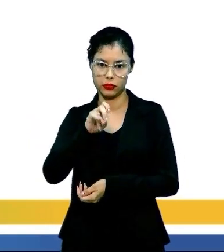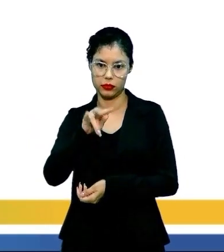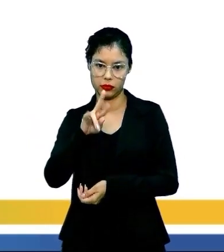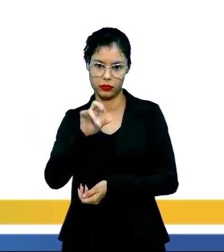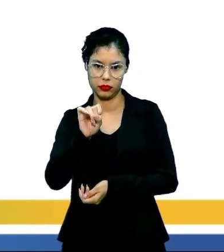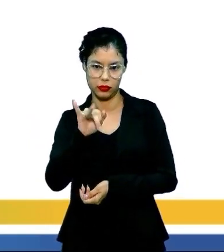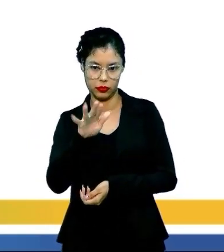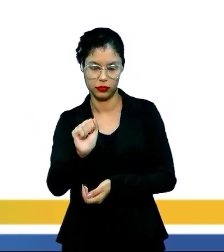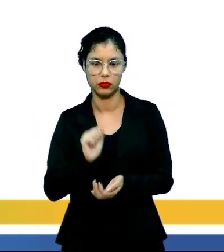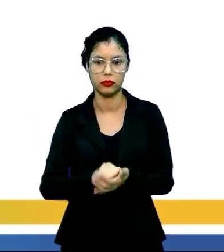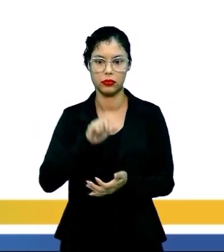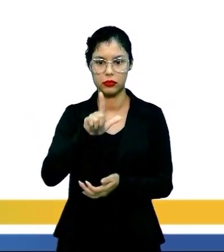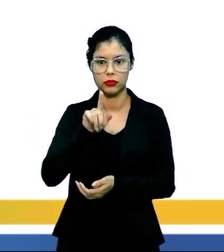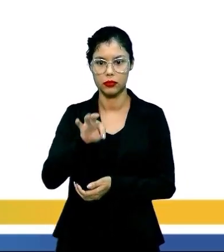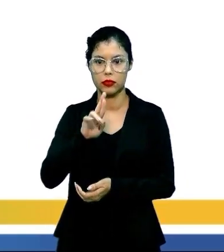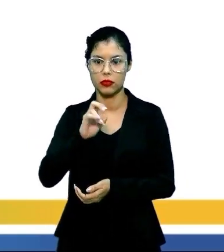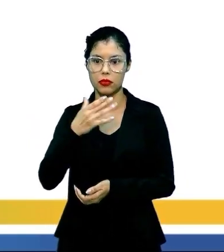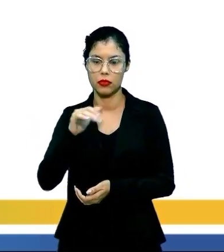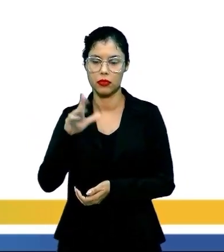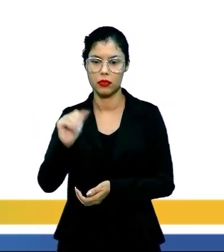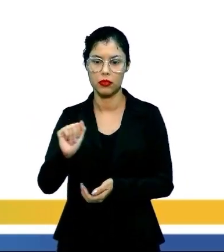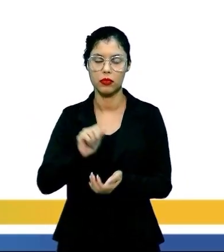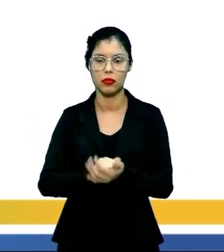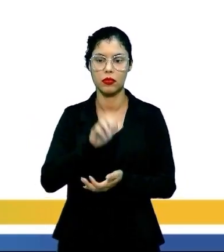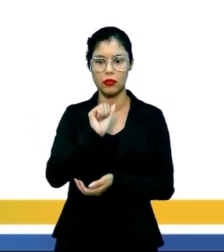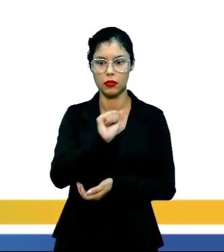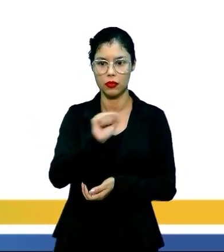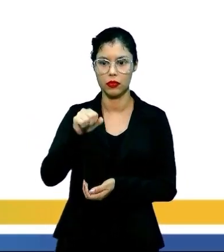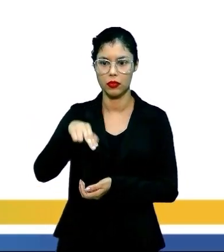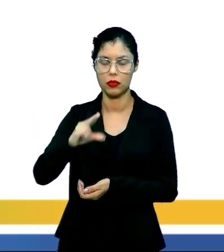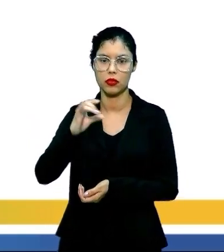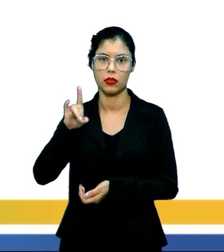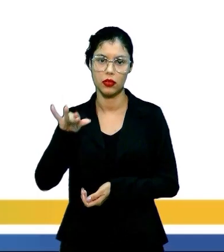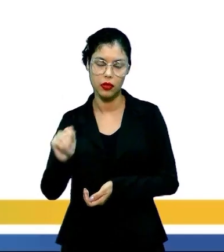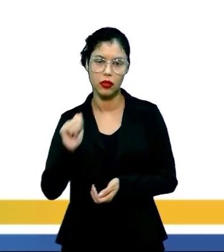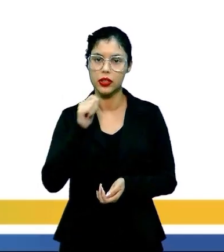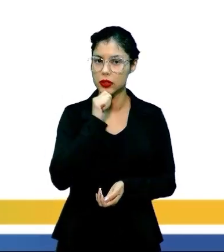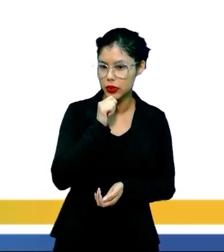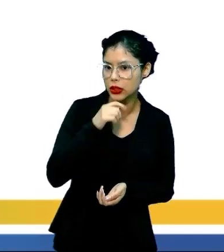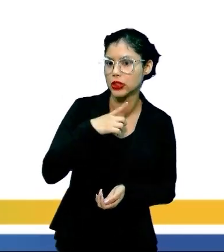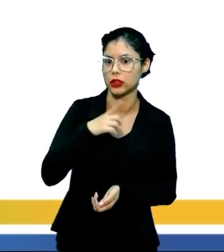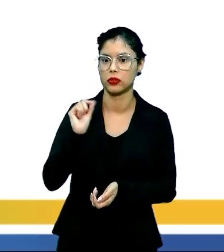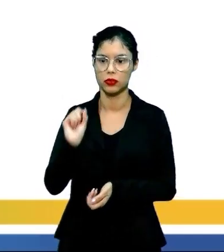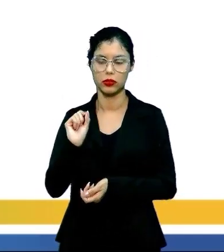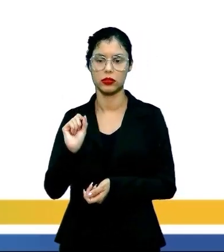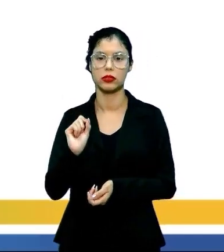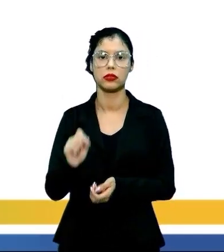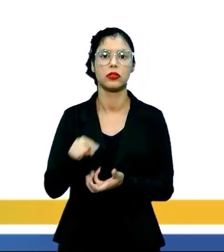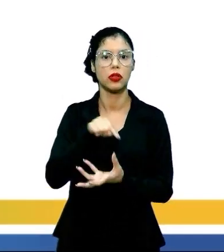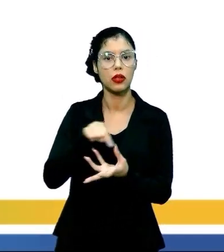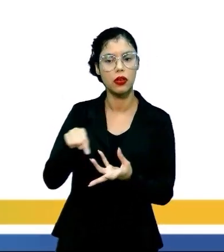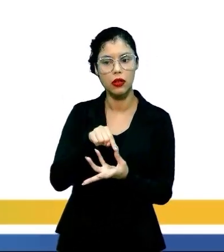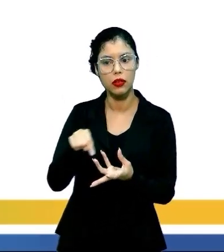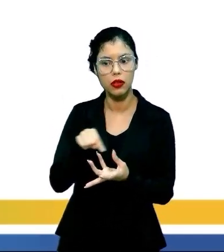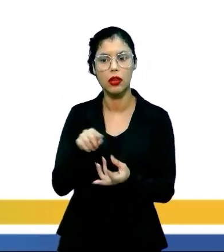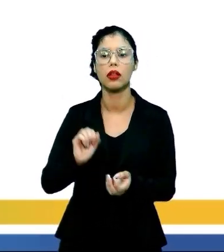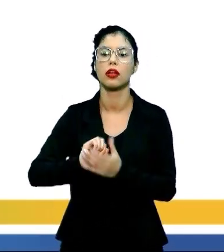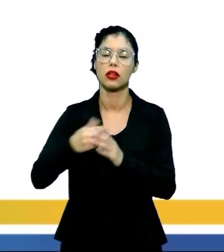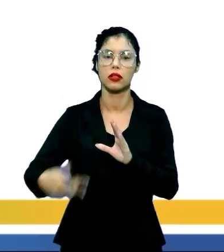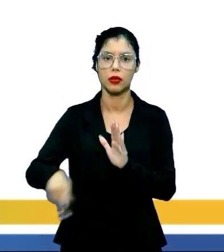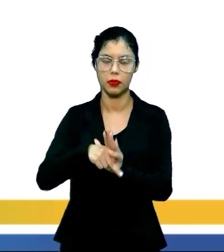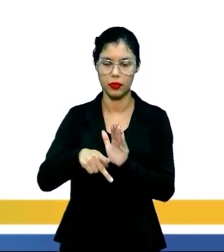abordadas aí, a sinestesia, a aliteração e a assonância, que tem a ver com vogais, consoantes,